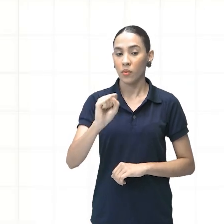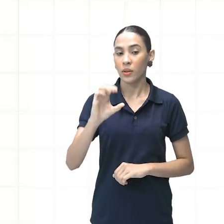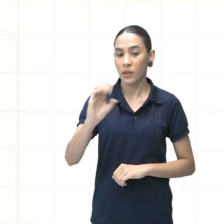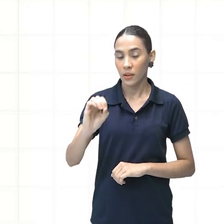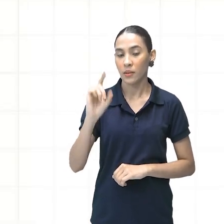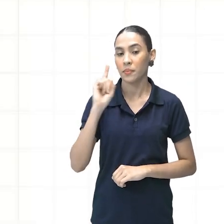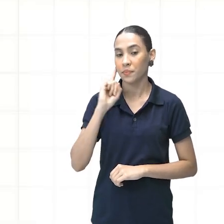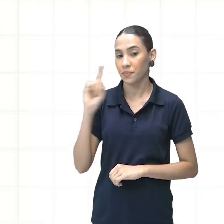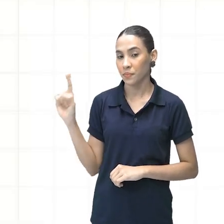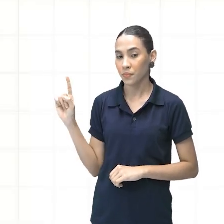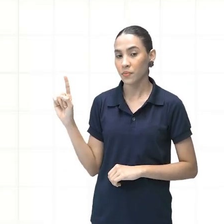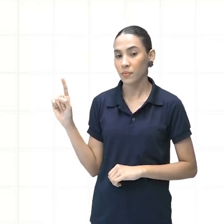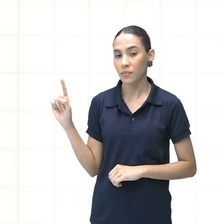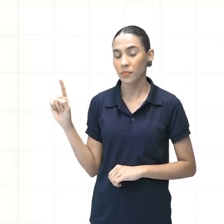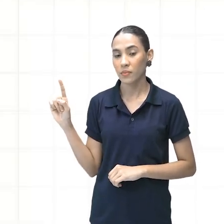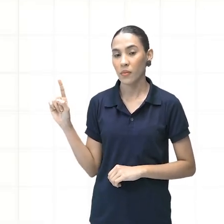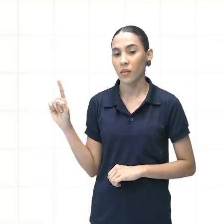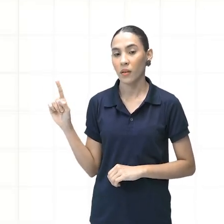62,80